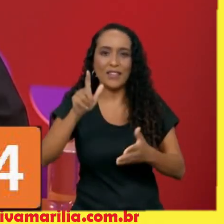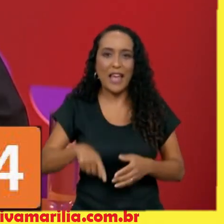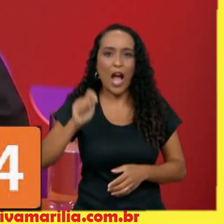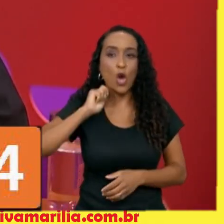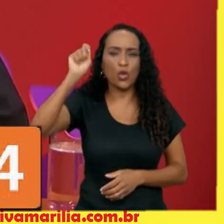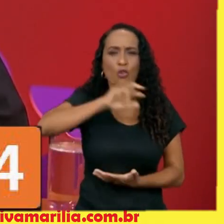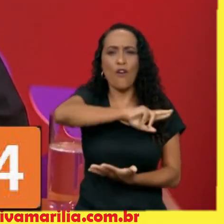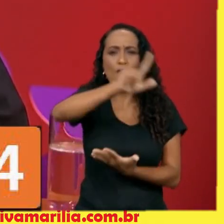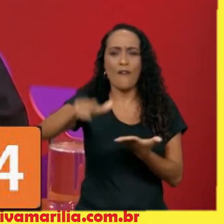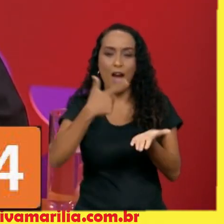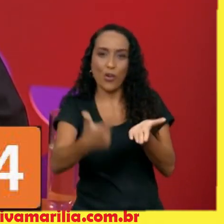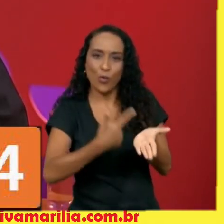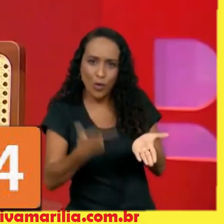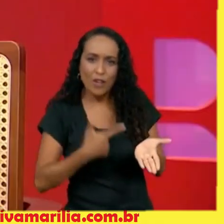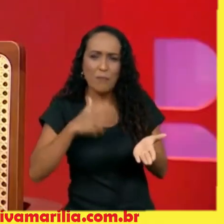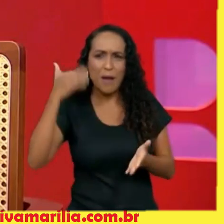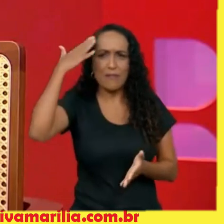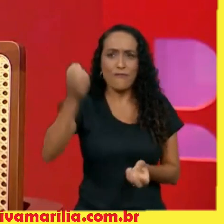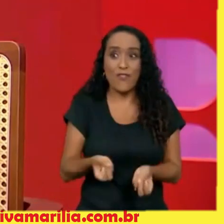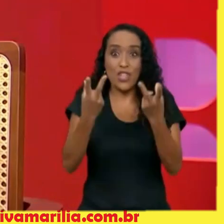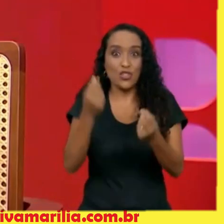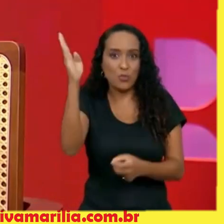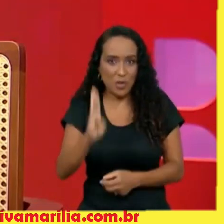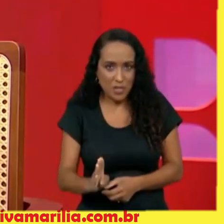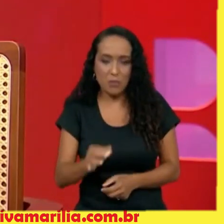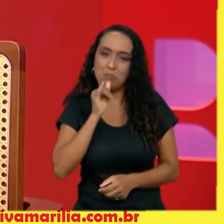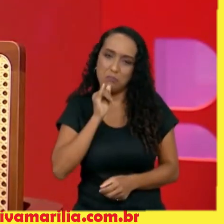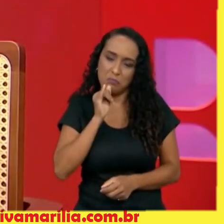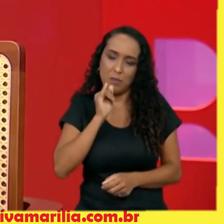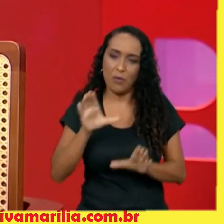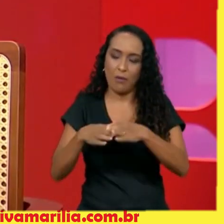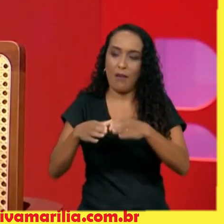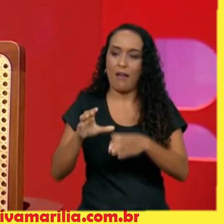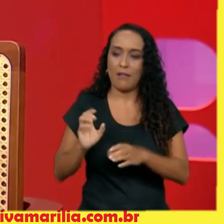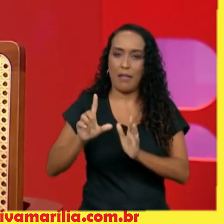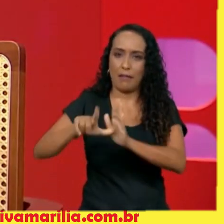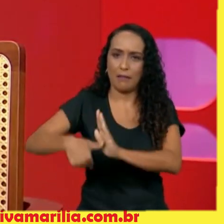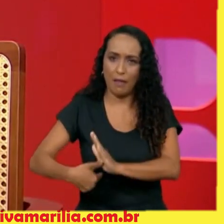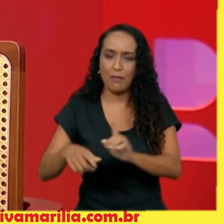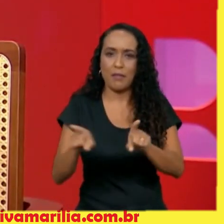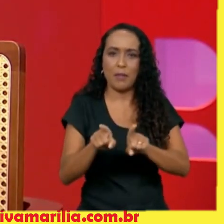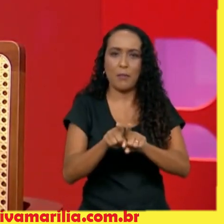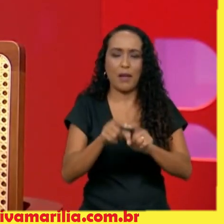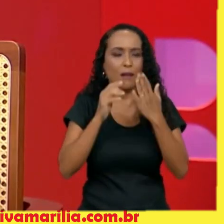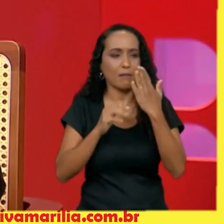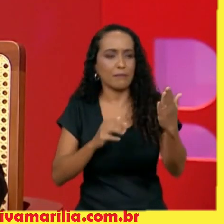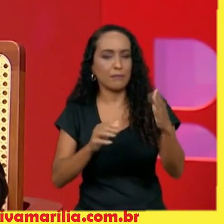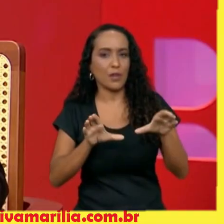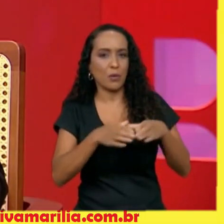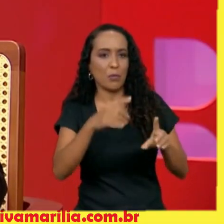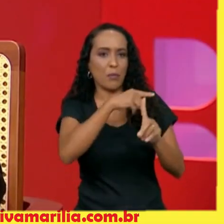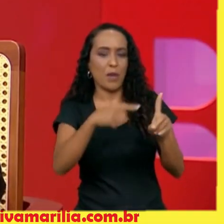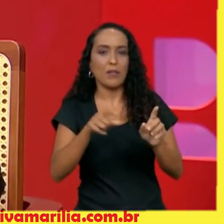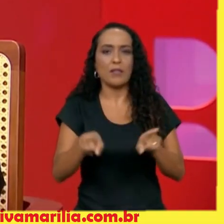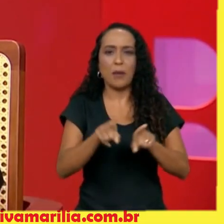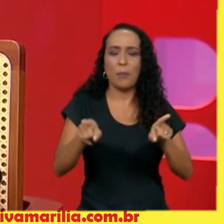de diversos livros que estão entre os mais vendidos do país, como A Elite do Atraso, A Classe Média no Espelho, A Ralé